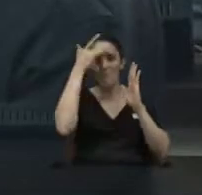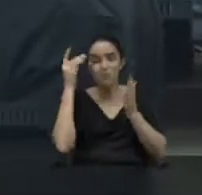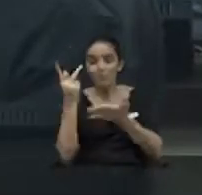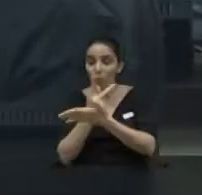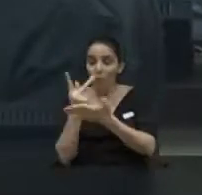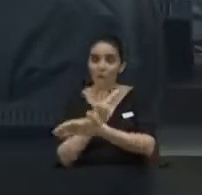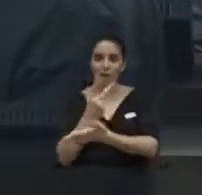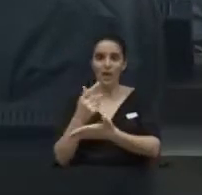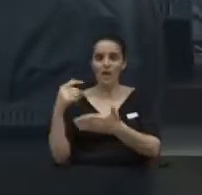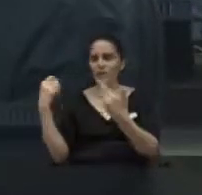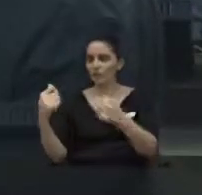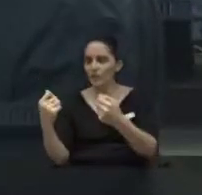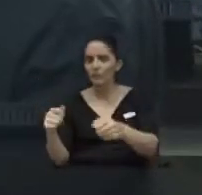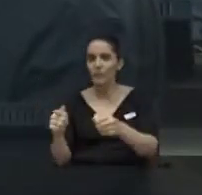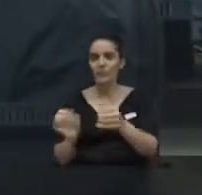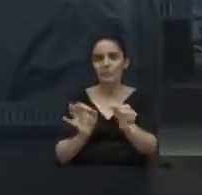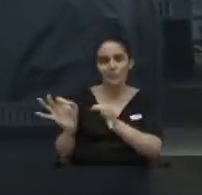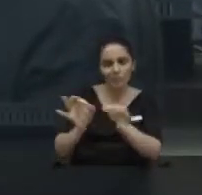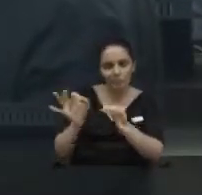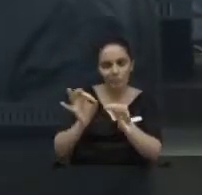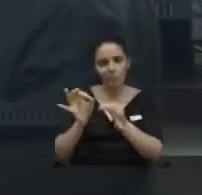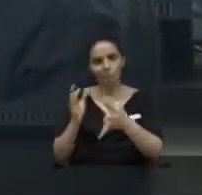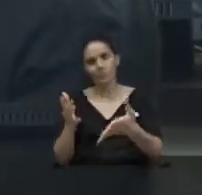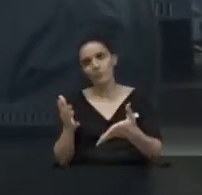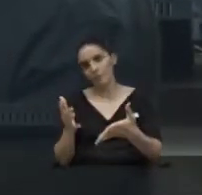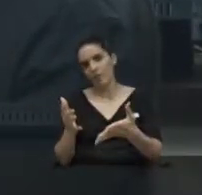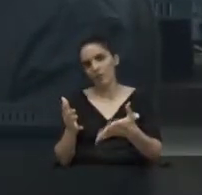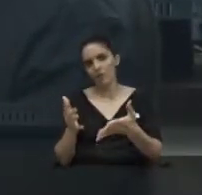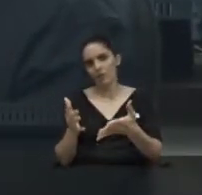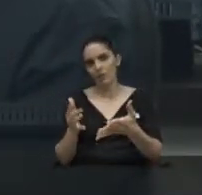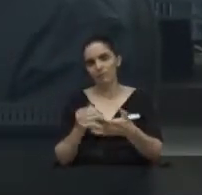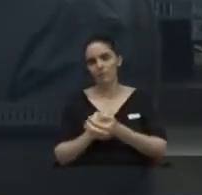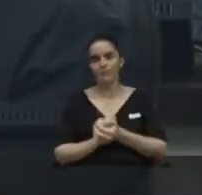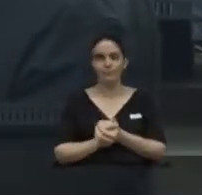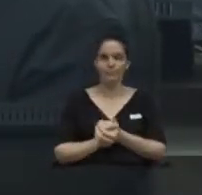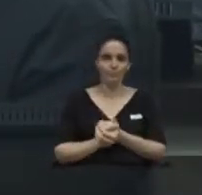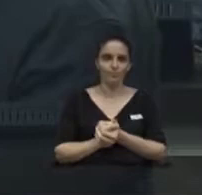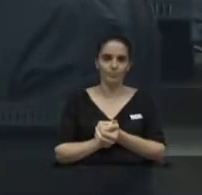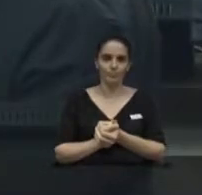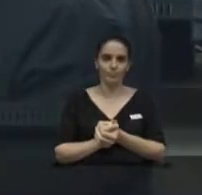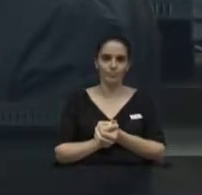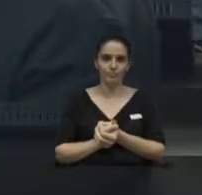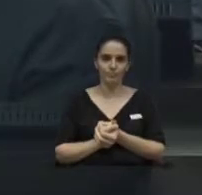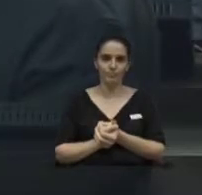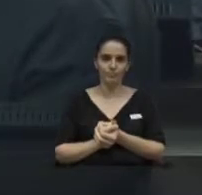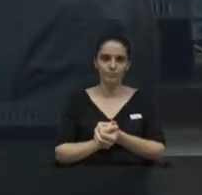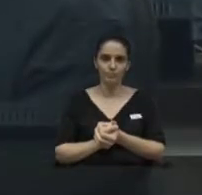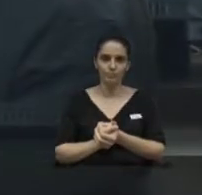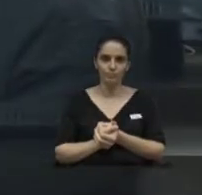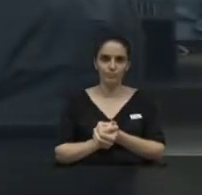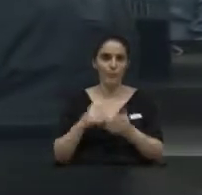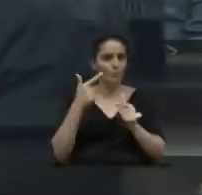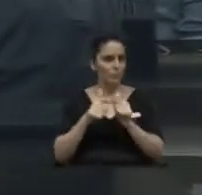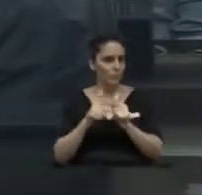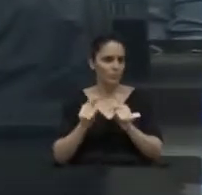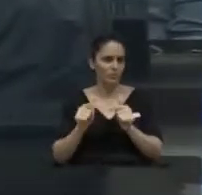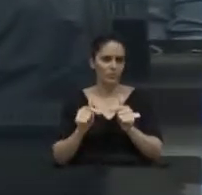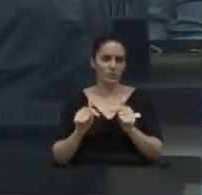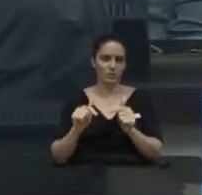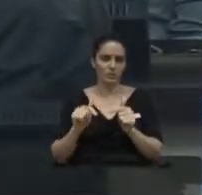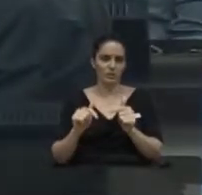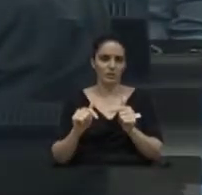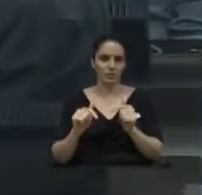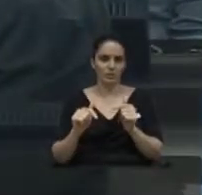volume de usuários efetivos. Isso já foi acatado, já foi resolvido. Aqueles que não